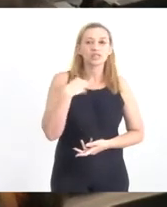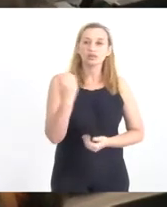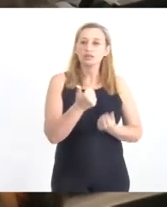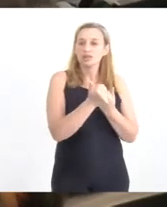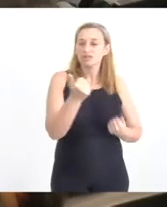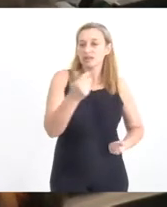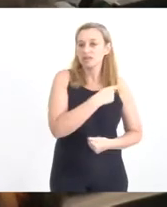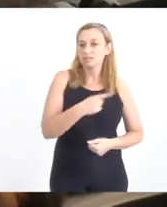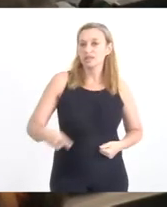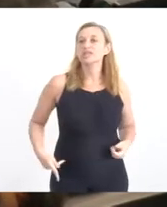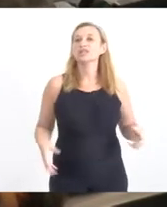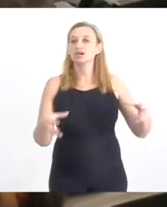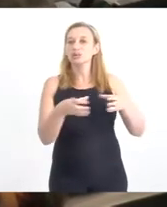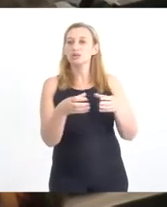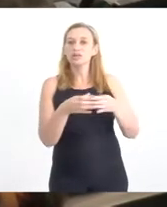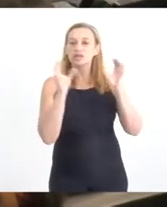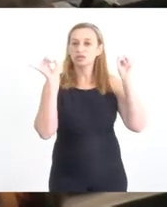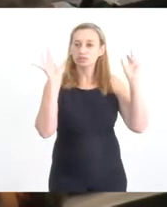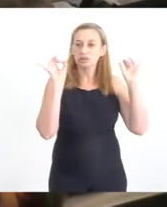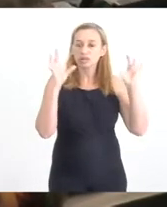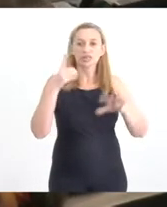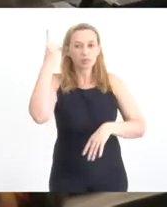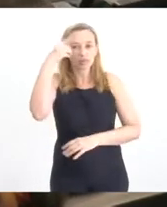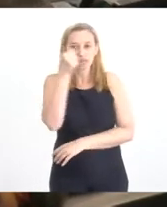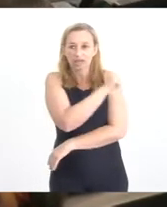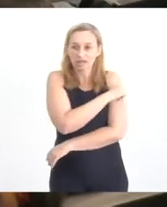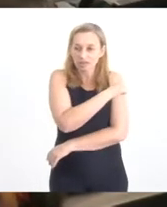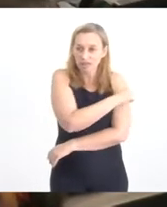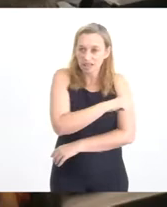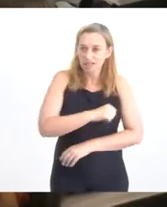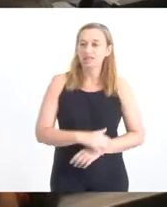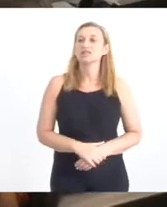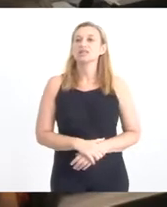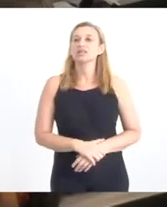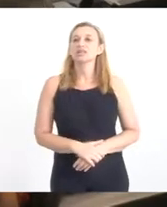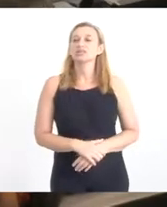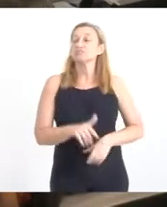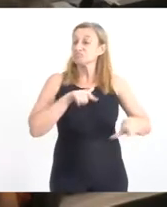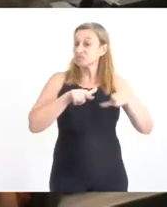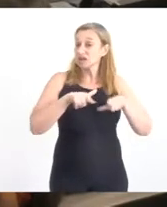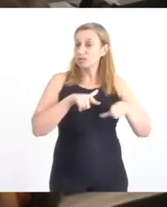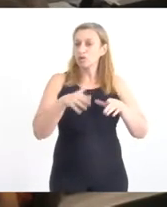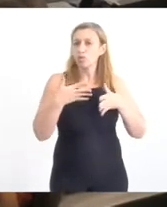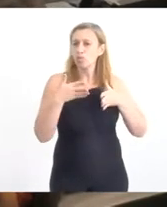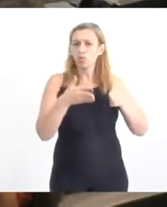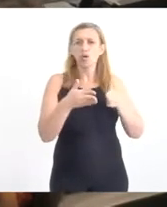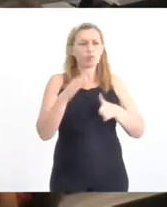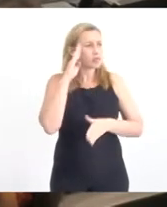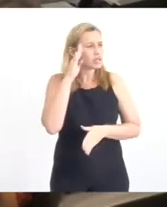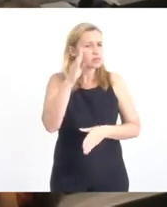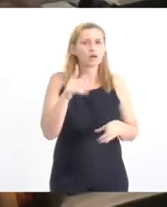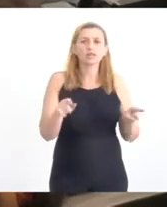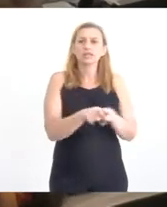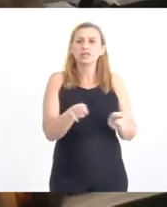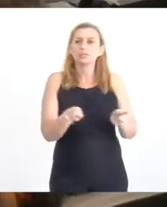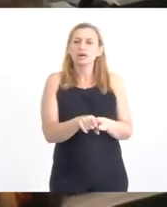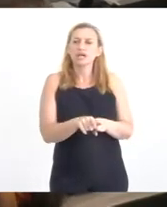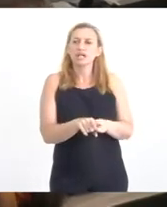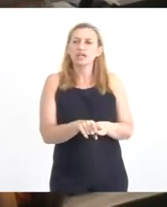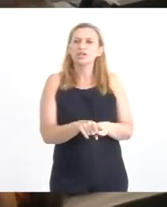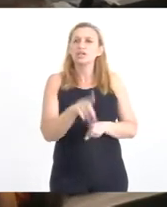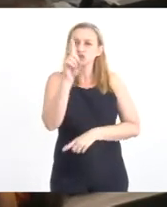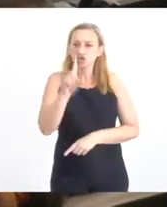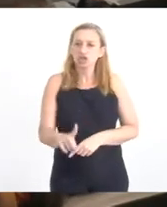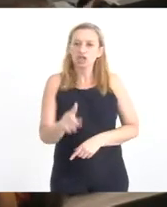vice-presidenta desta comissão especial deputada enfermeira Rejane que faz um trabalho Central também no que tange